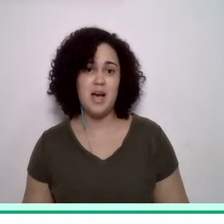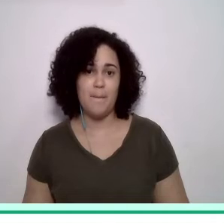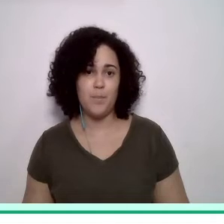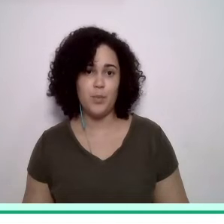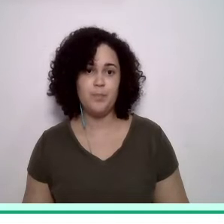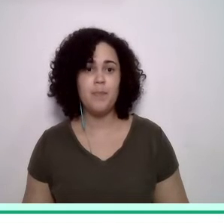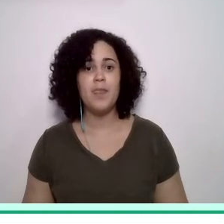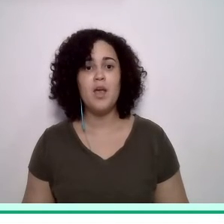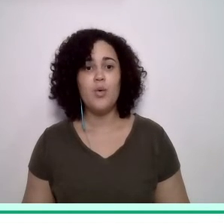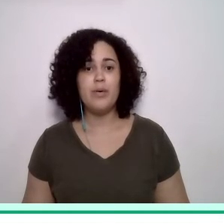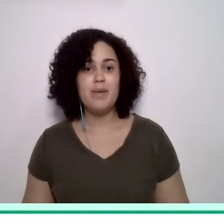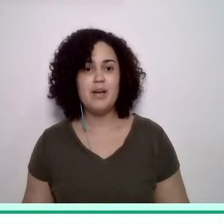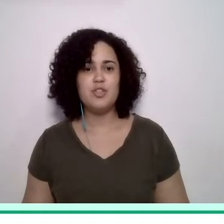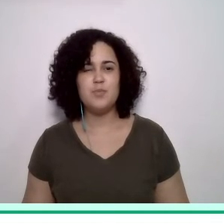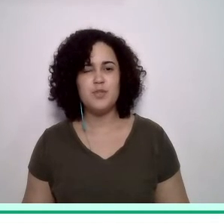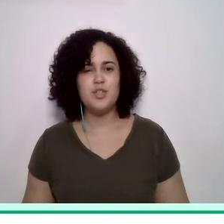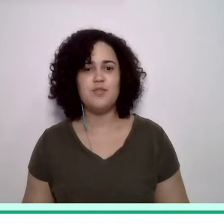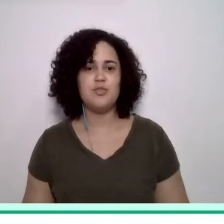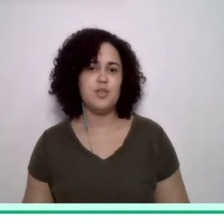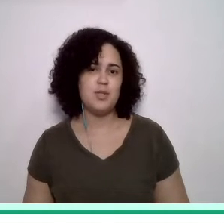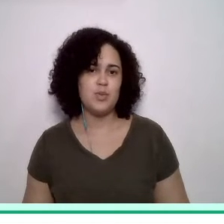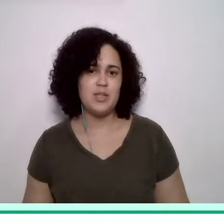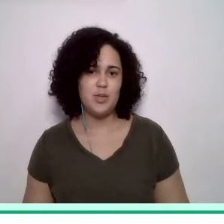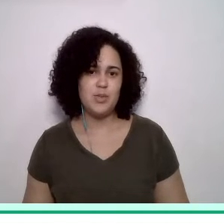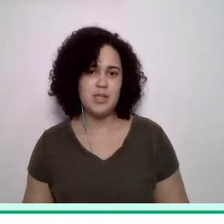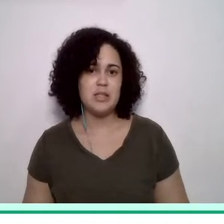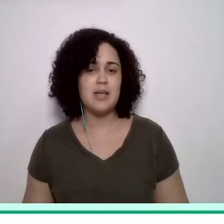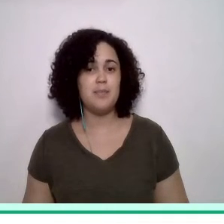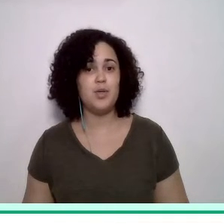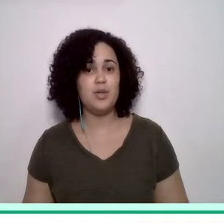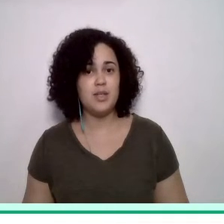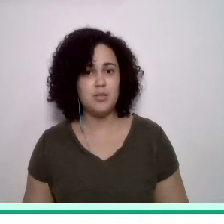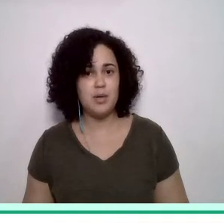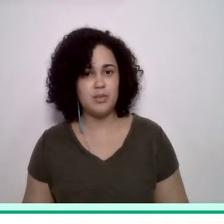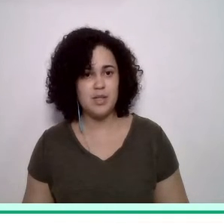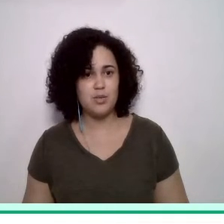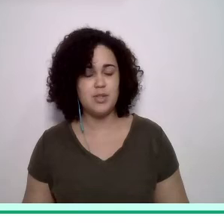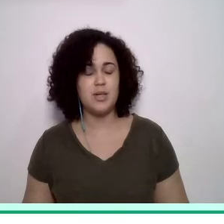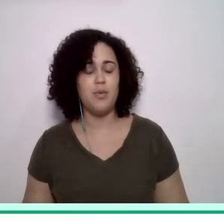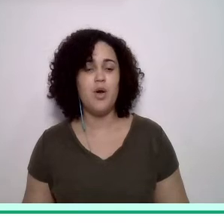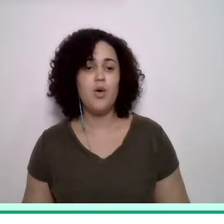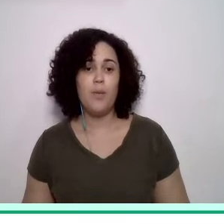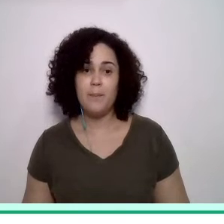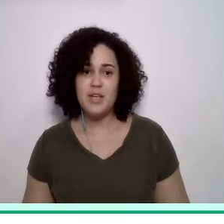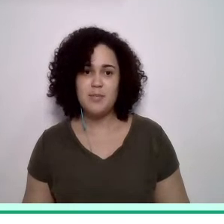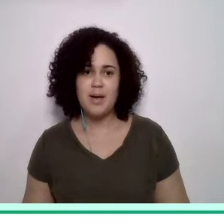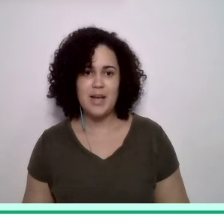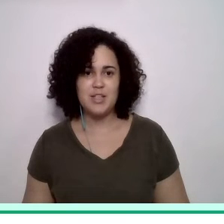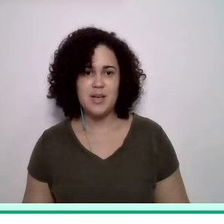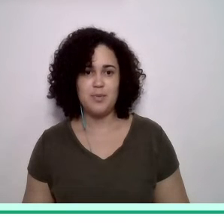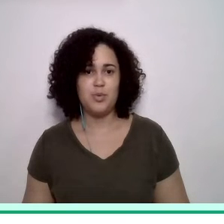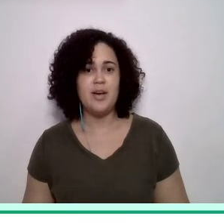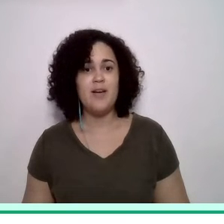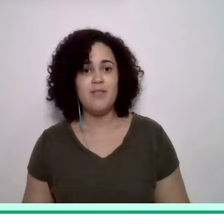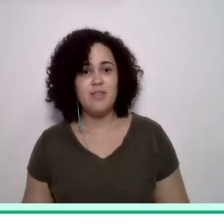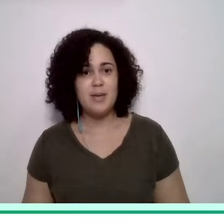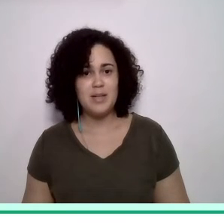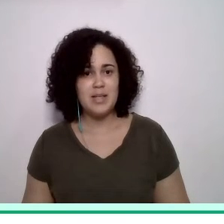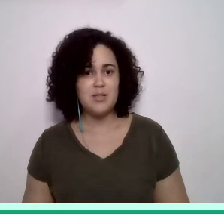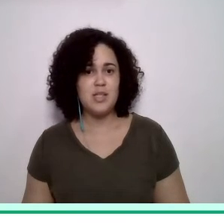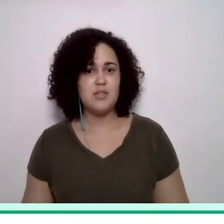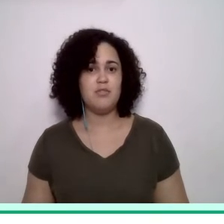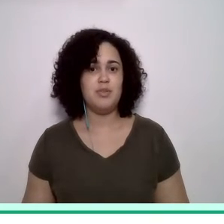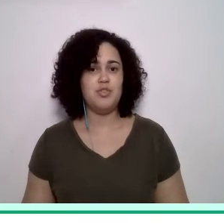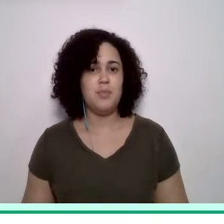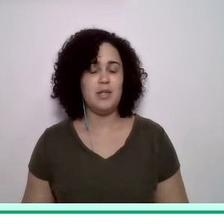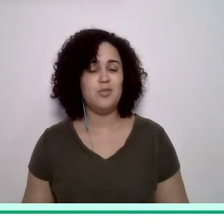de campo. O emprego de dispositivos com dimensões reduzidas que priorizam alta resolução com mínima área de captura